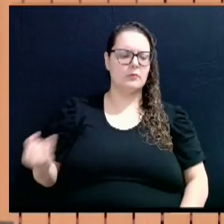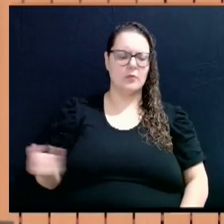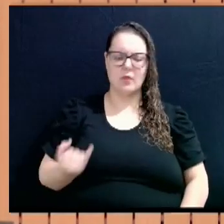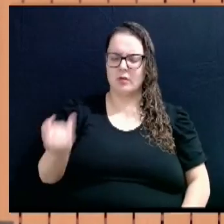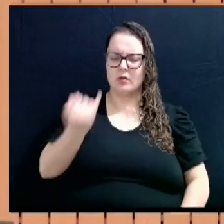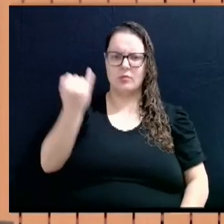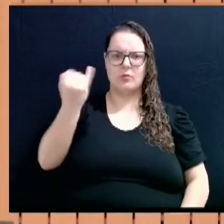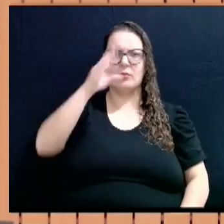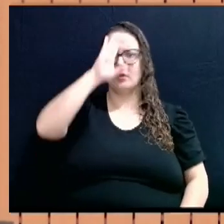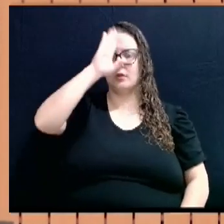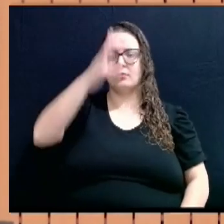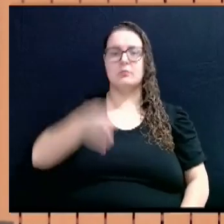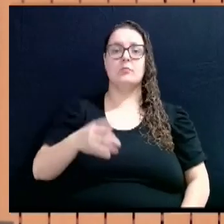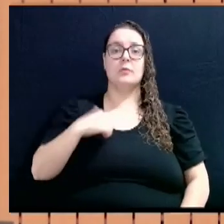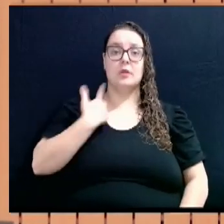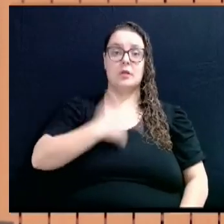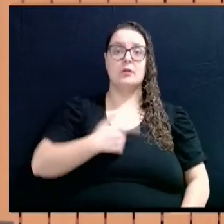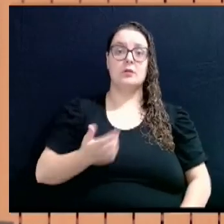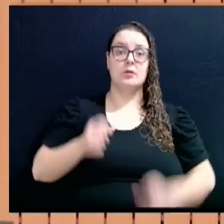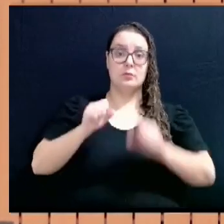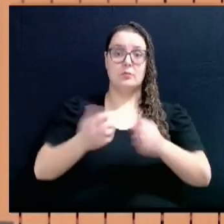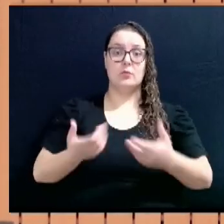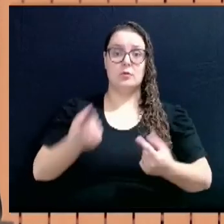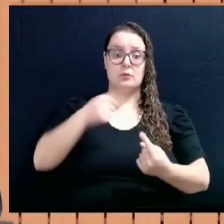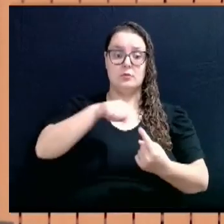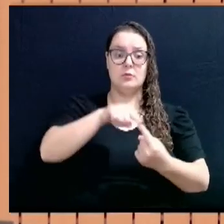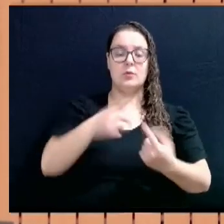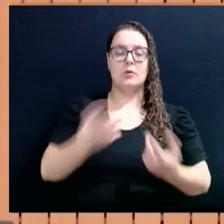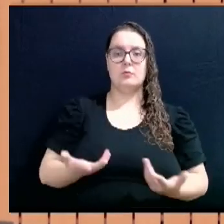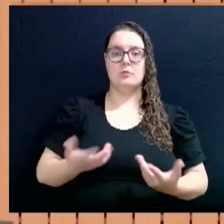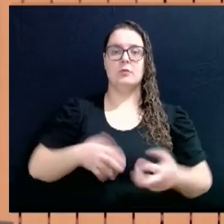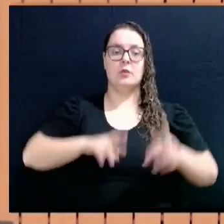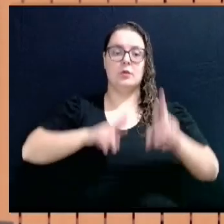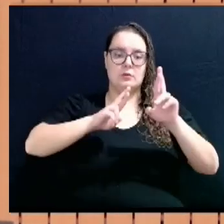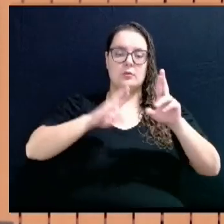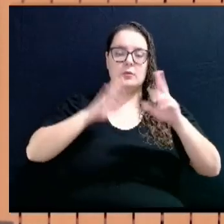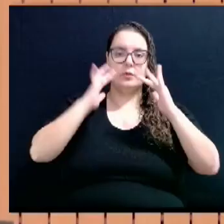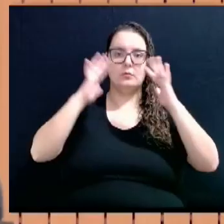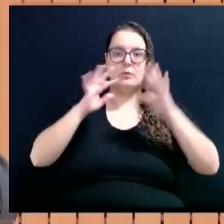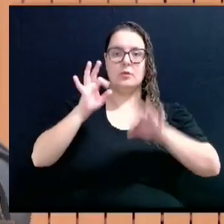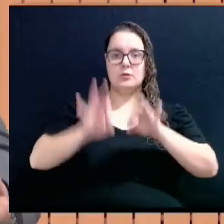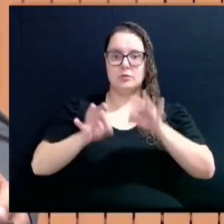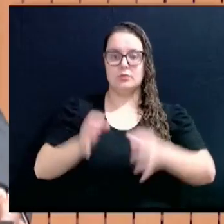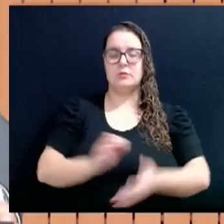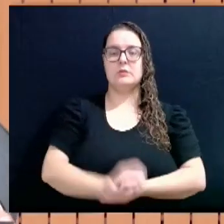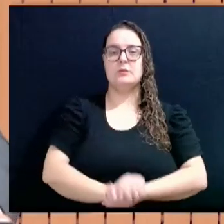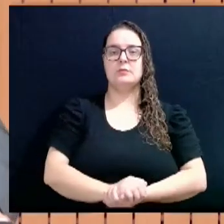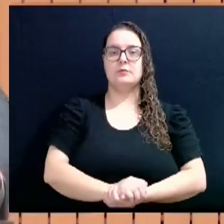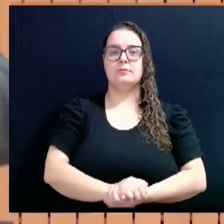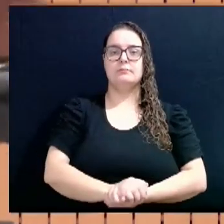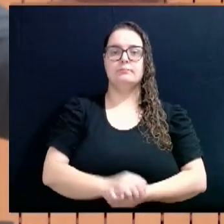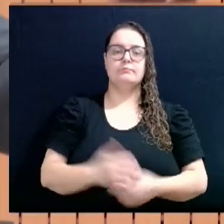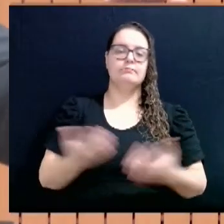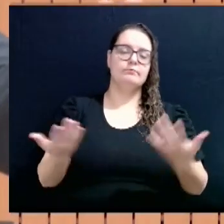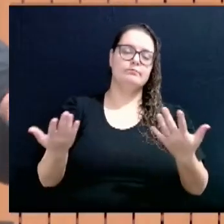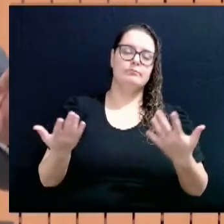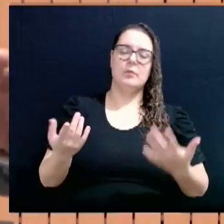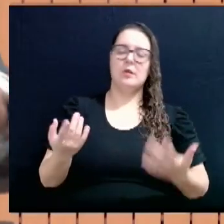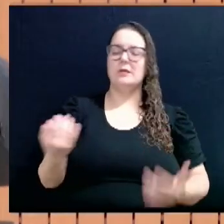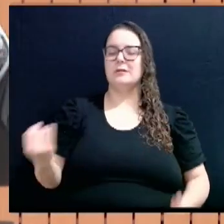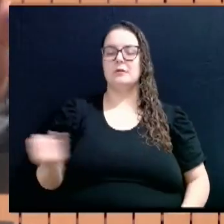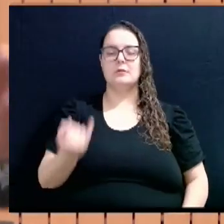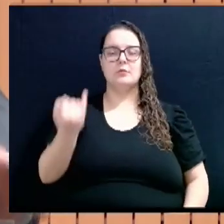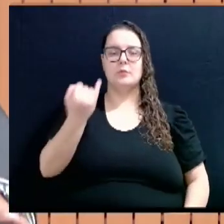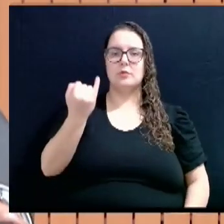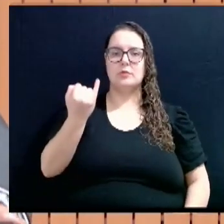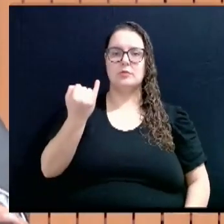que possamos alcançar a tão esperada e sonhada justiça. Mas é imprescindível, sem demérito a